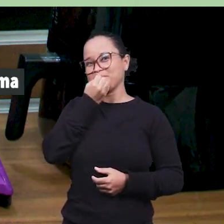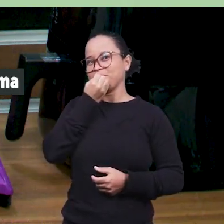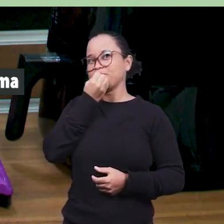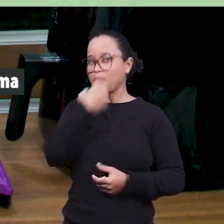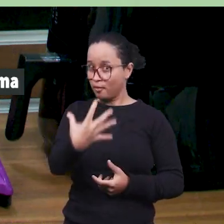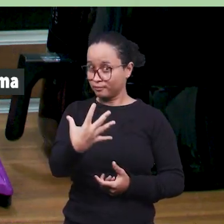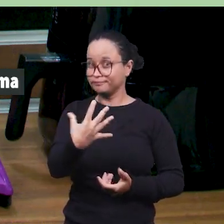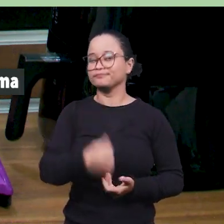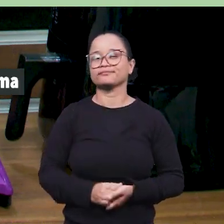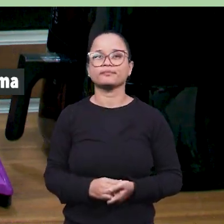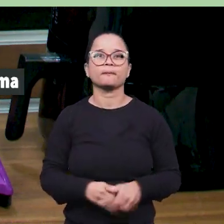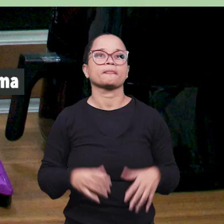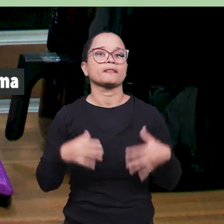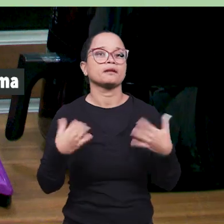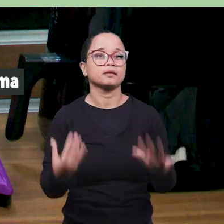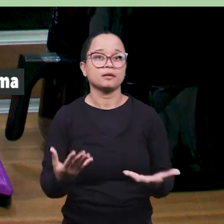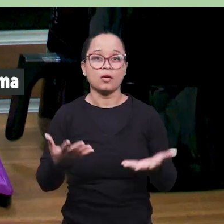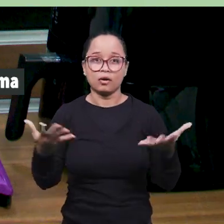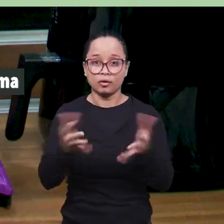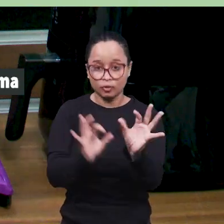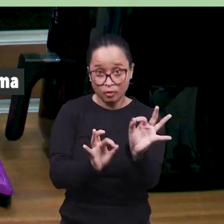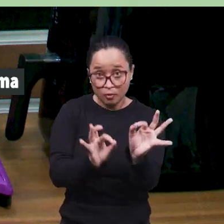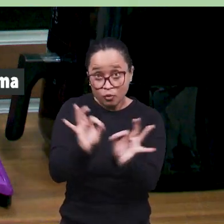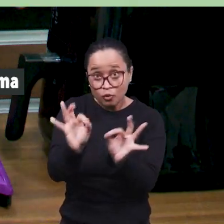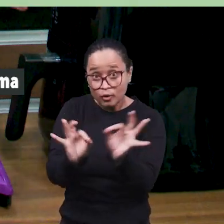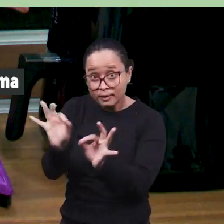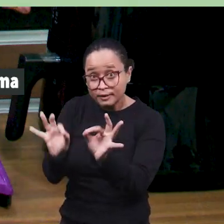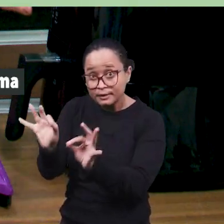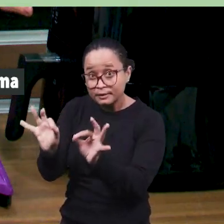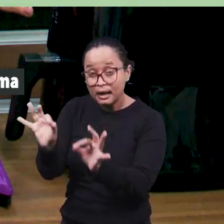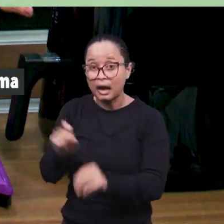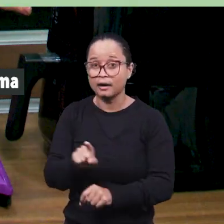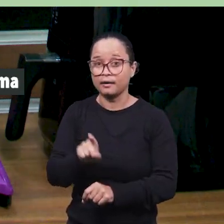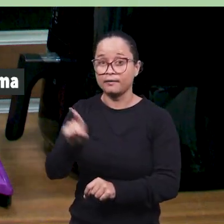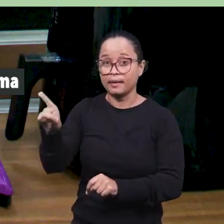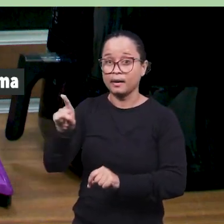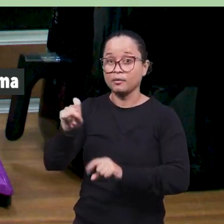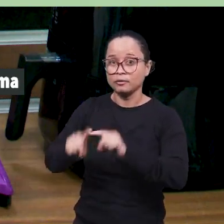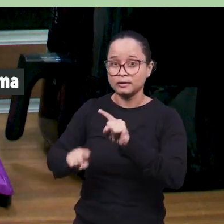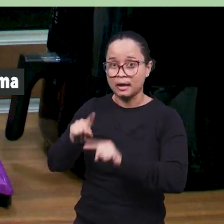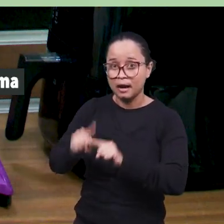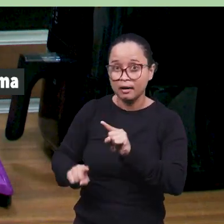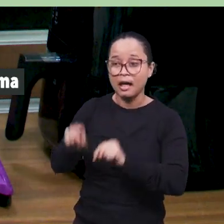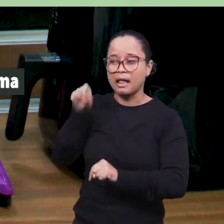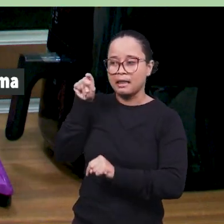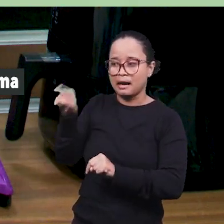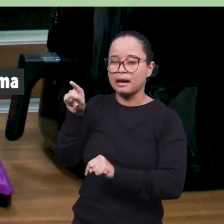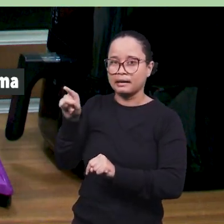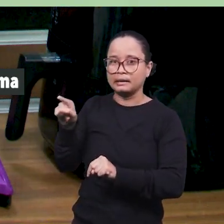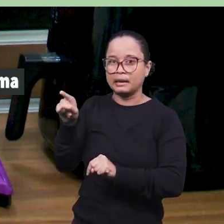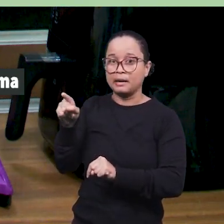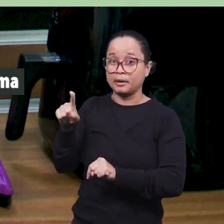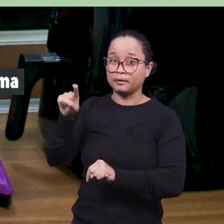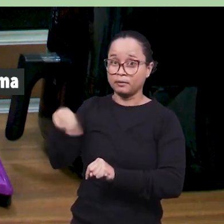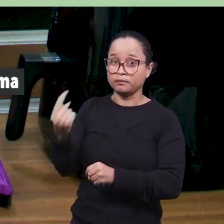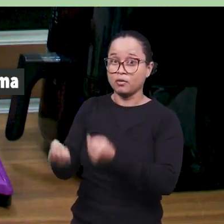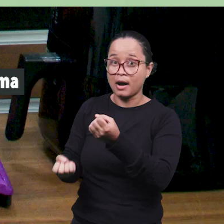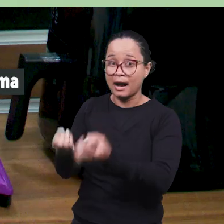bom. Nós vamos montar, levar para nossa airfry e ó, não tem